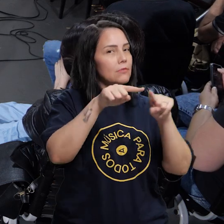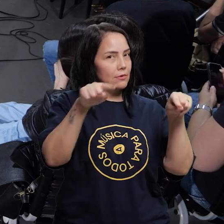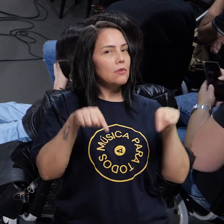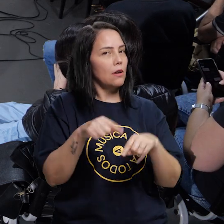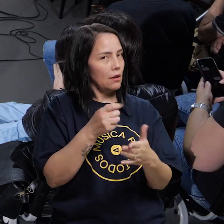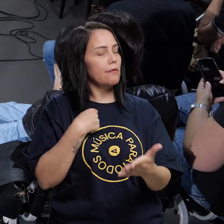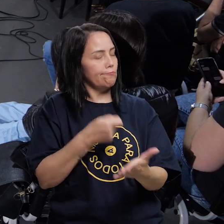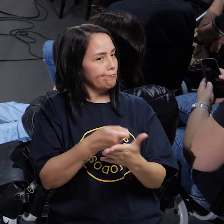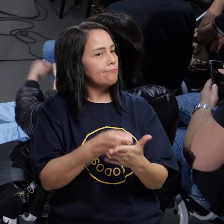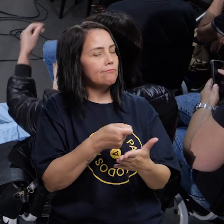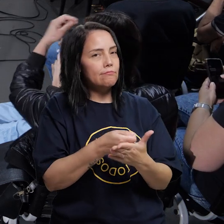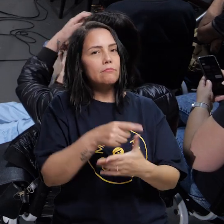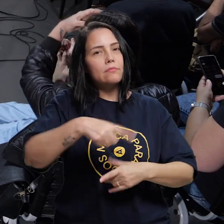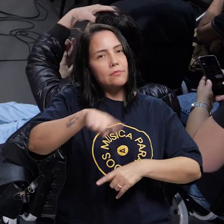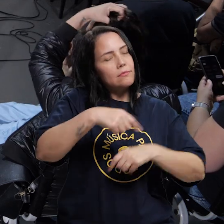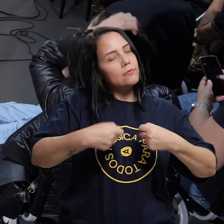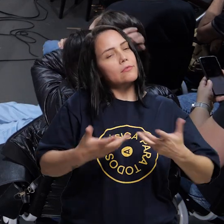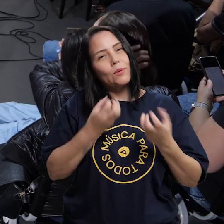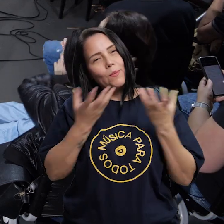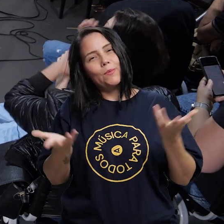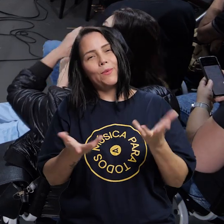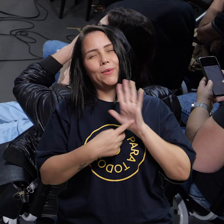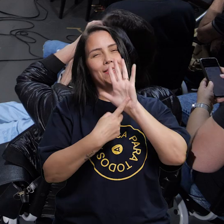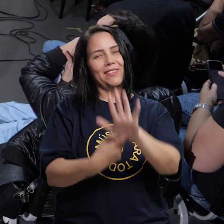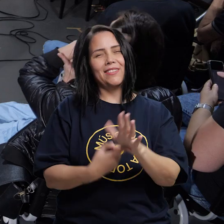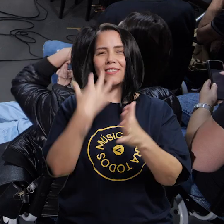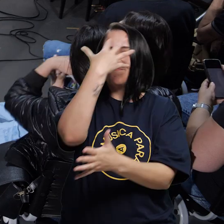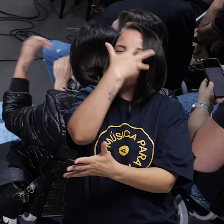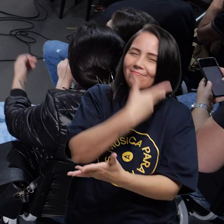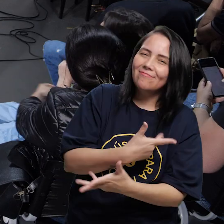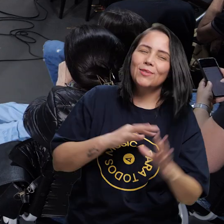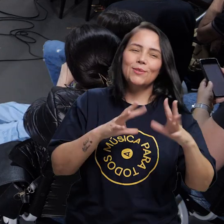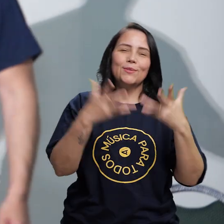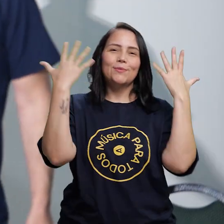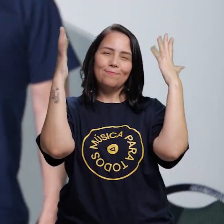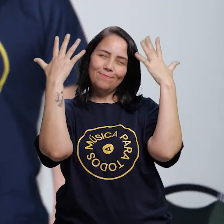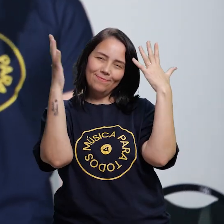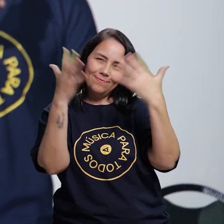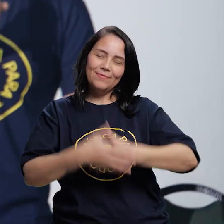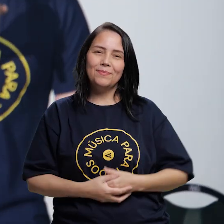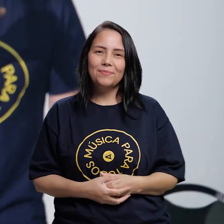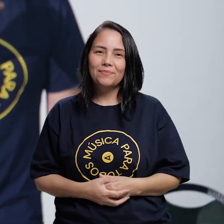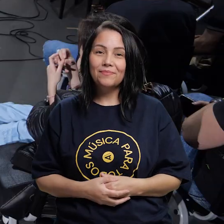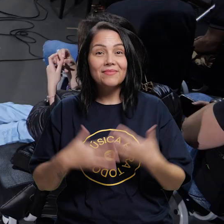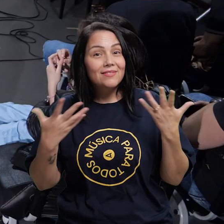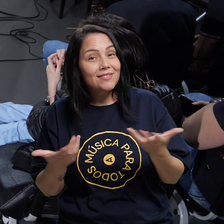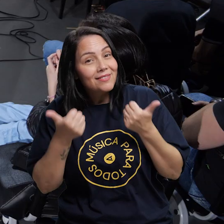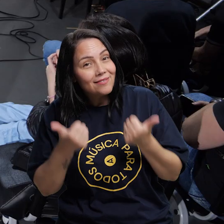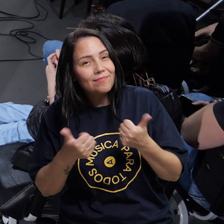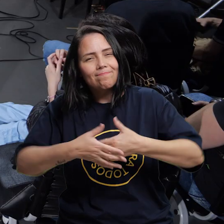gente cobra bastante os alunos, mas está aí, tocaram bem bonito, todos estão de parabéns. Então é isso aí, pessoal,